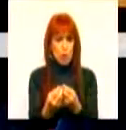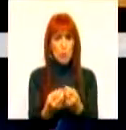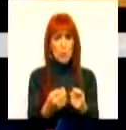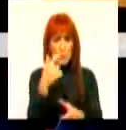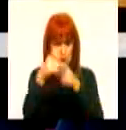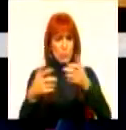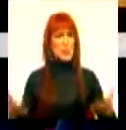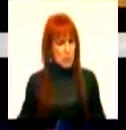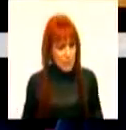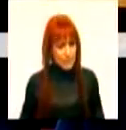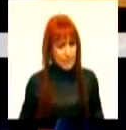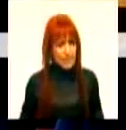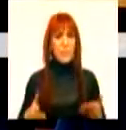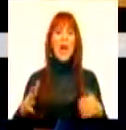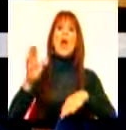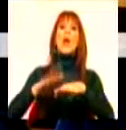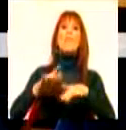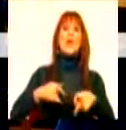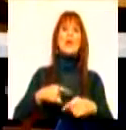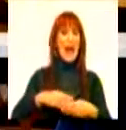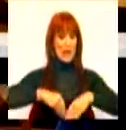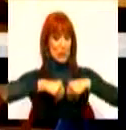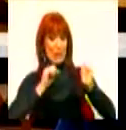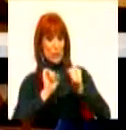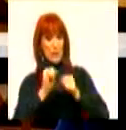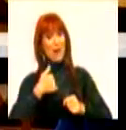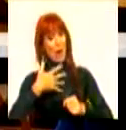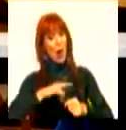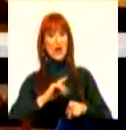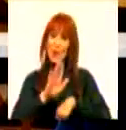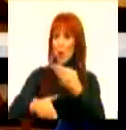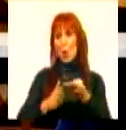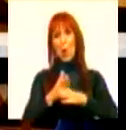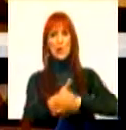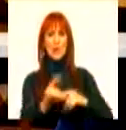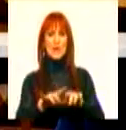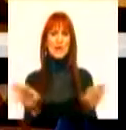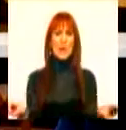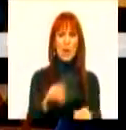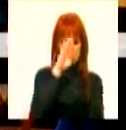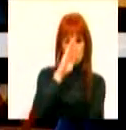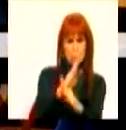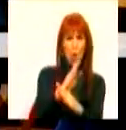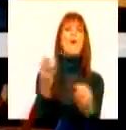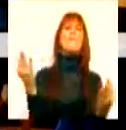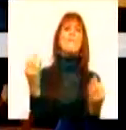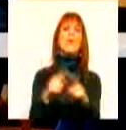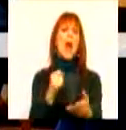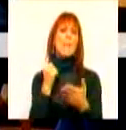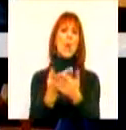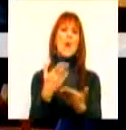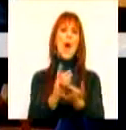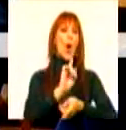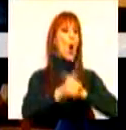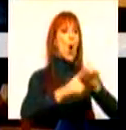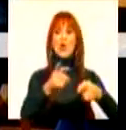nossas populações. E por isso é com esse espírito que queremos continuar, de forma empenhada e dedicada, apoiando